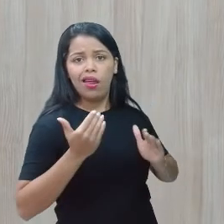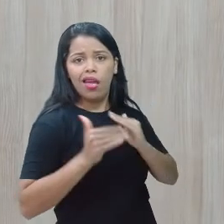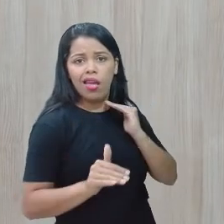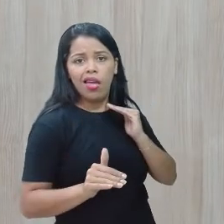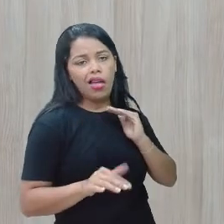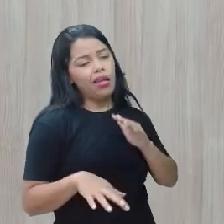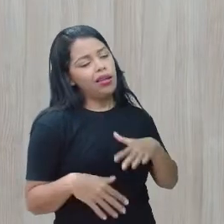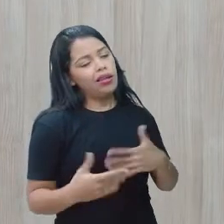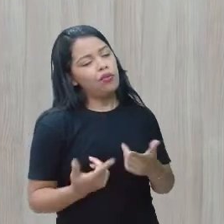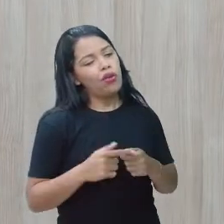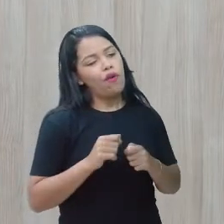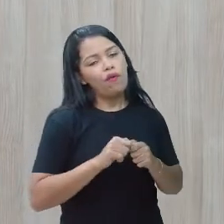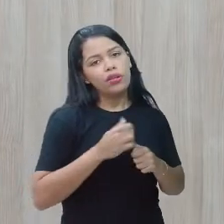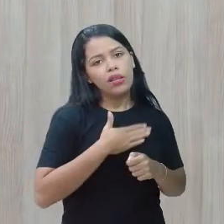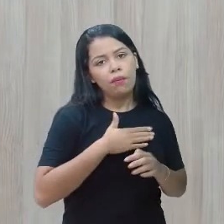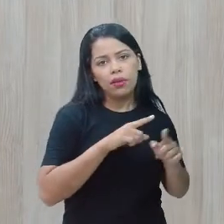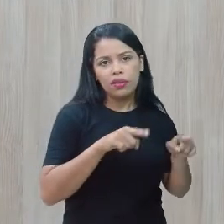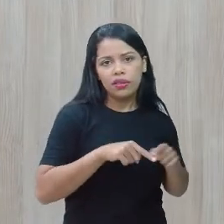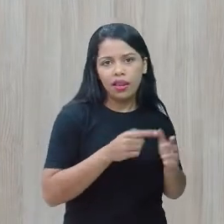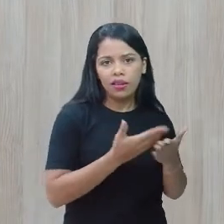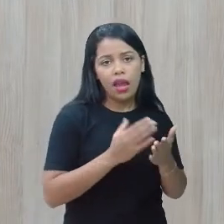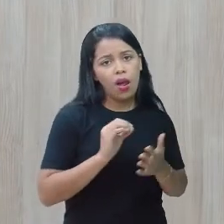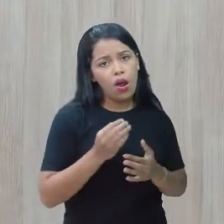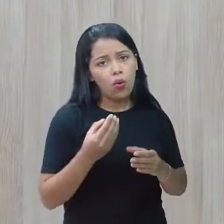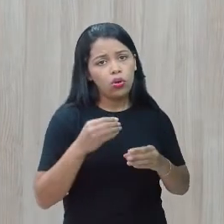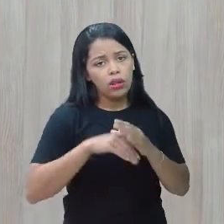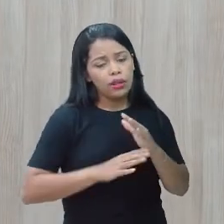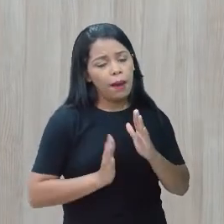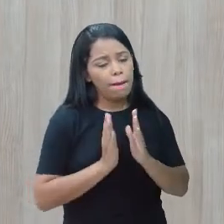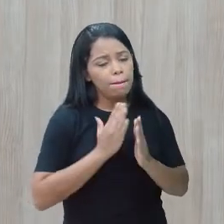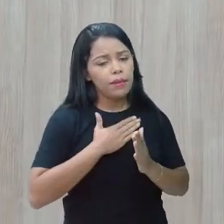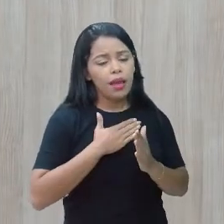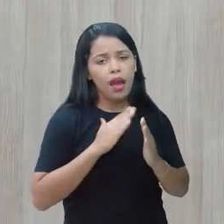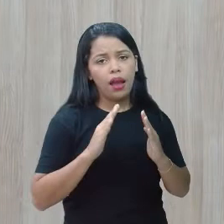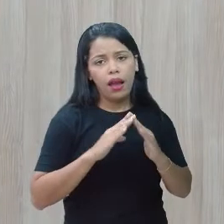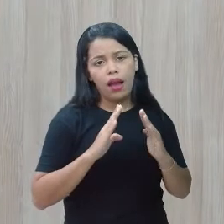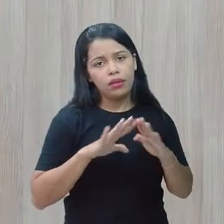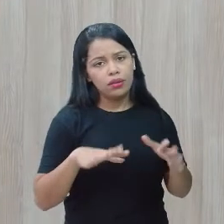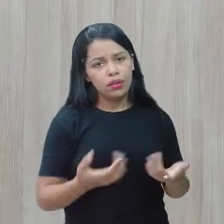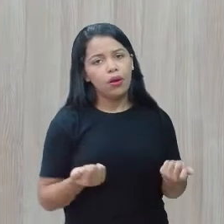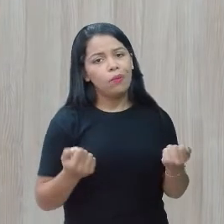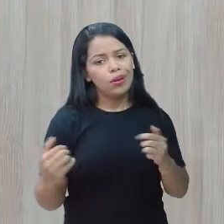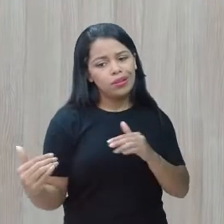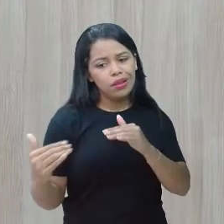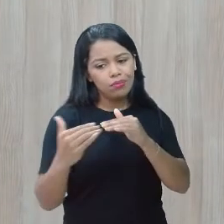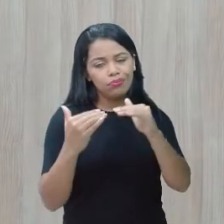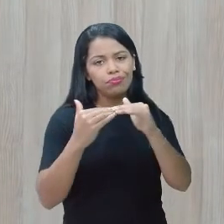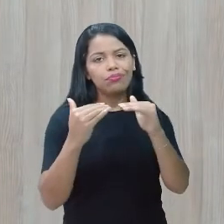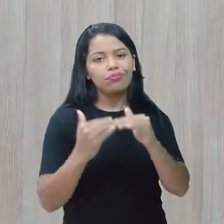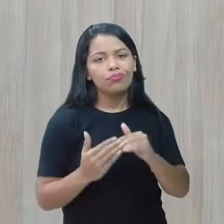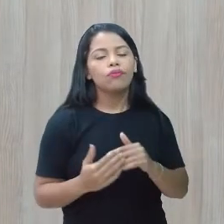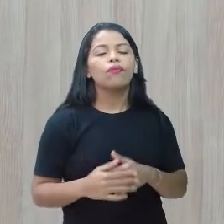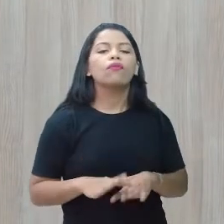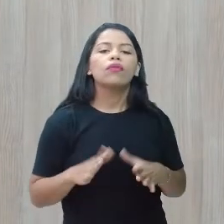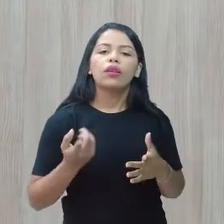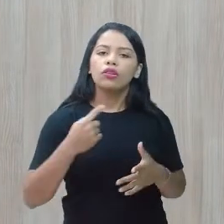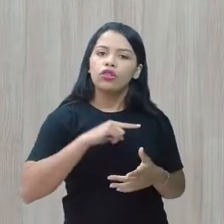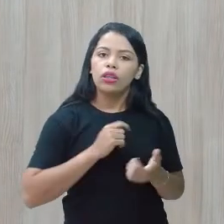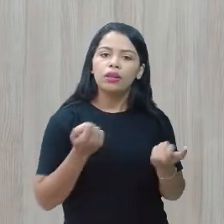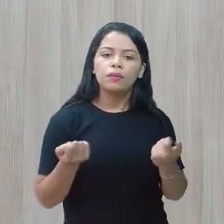é? Então, é assim, ou na minha casa. Então, precisamos diariamente trabalhar isso em nós, sabe?